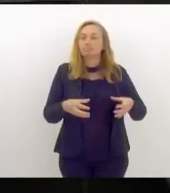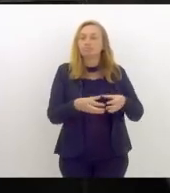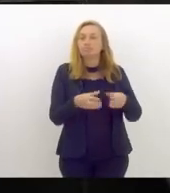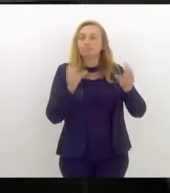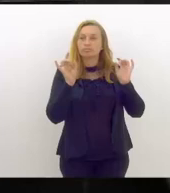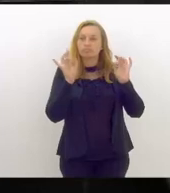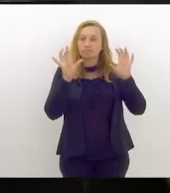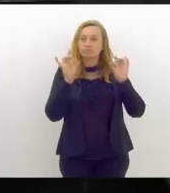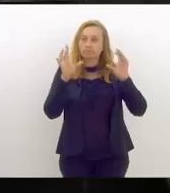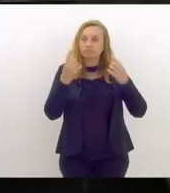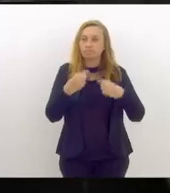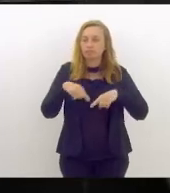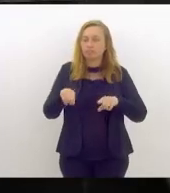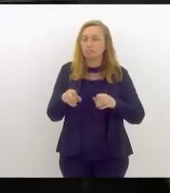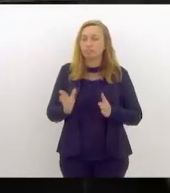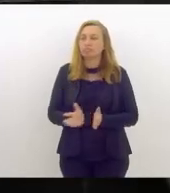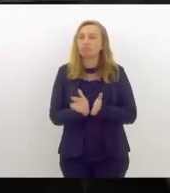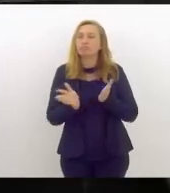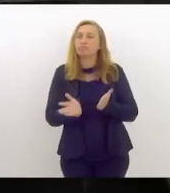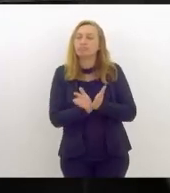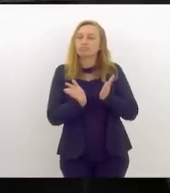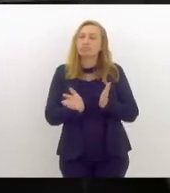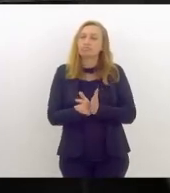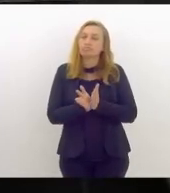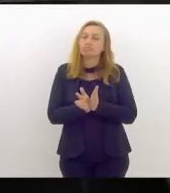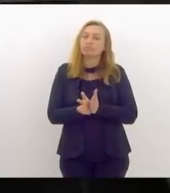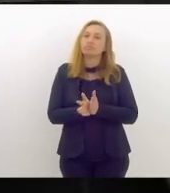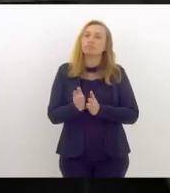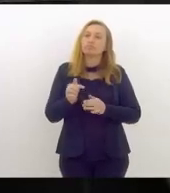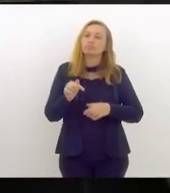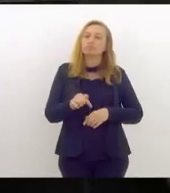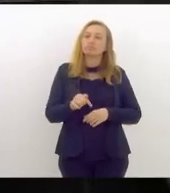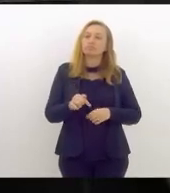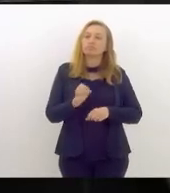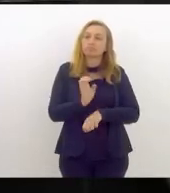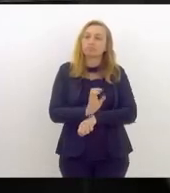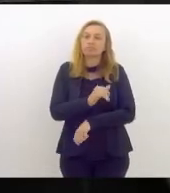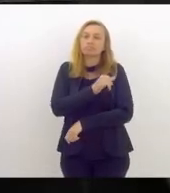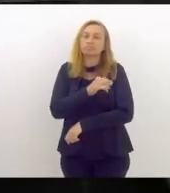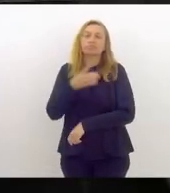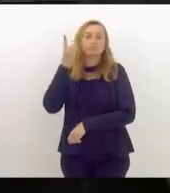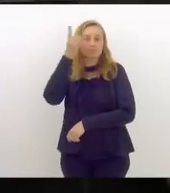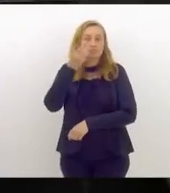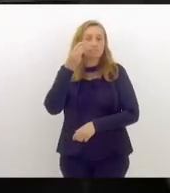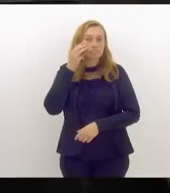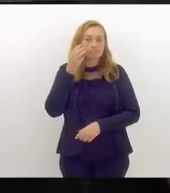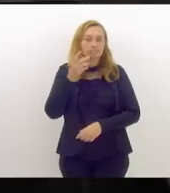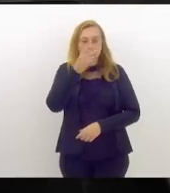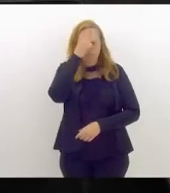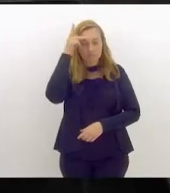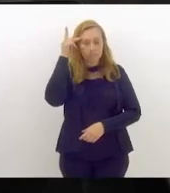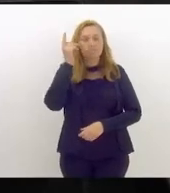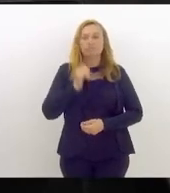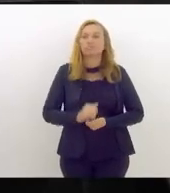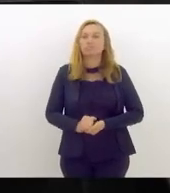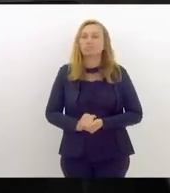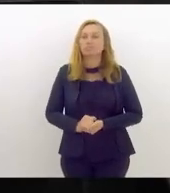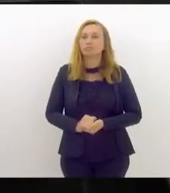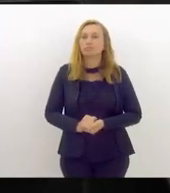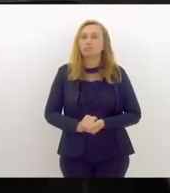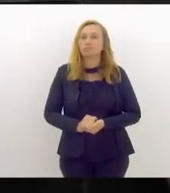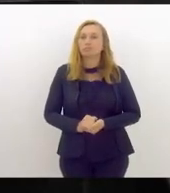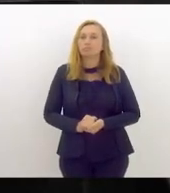de Enfrentamento à Miséria e Combate à Pobreza, é aqui nesse mesmo estado, deputado Valdec, que as pessoas